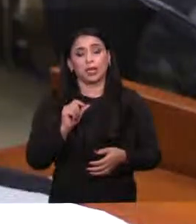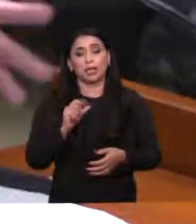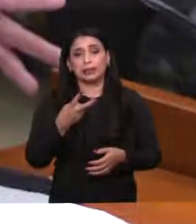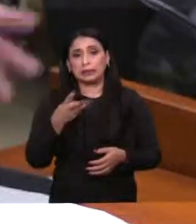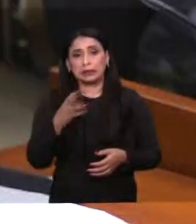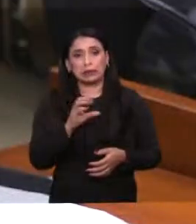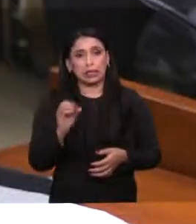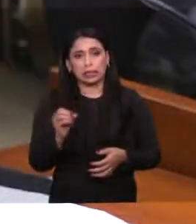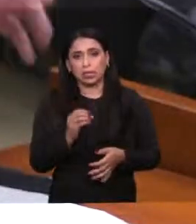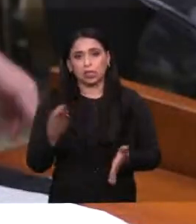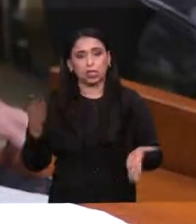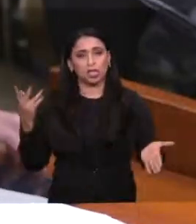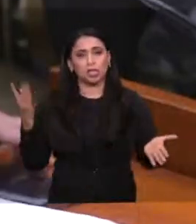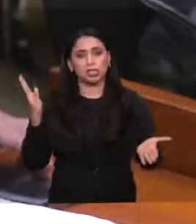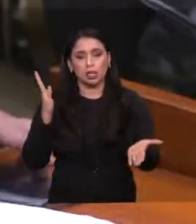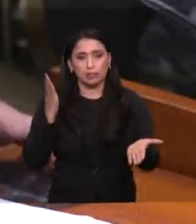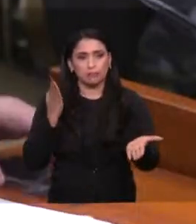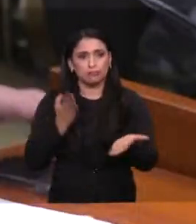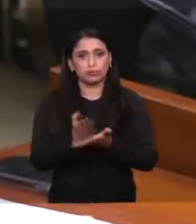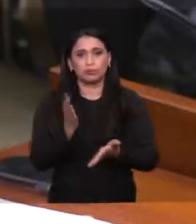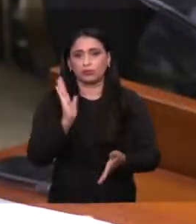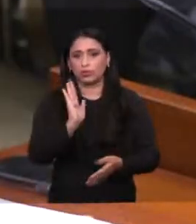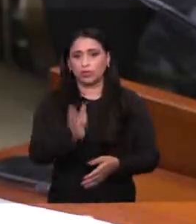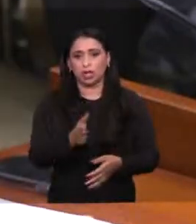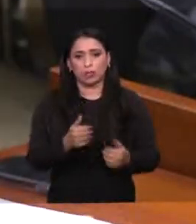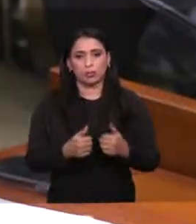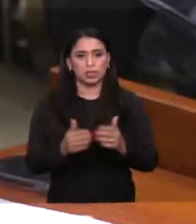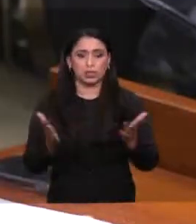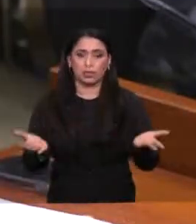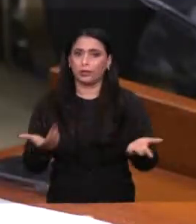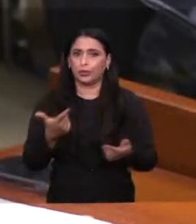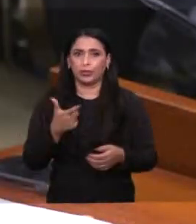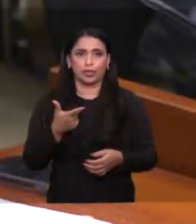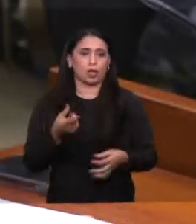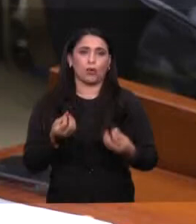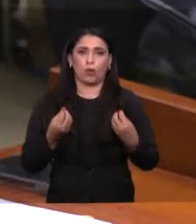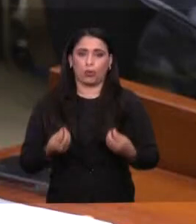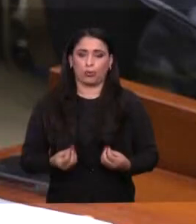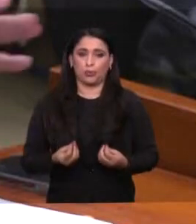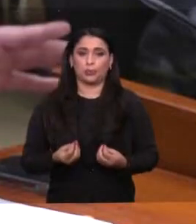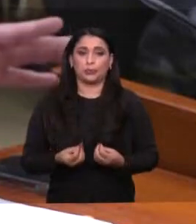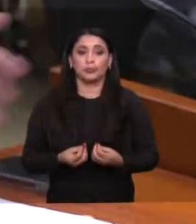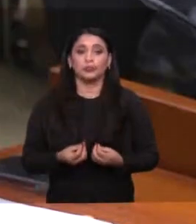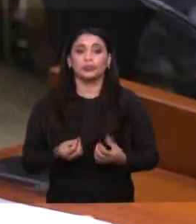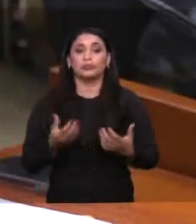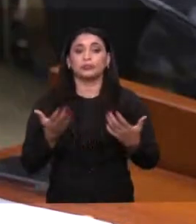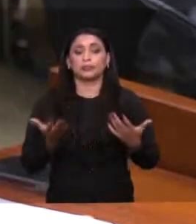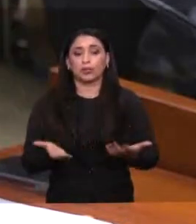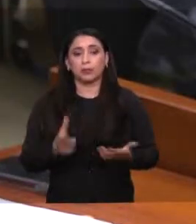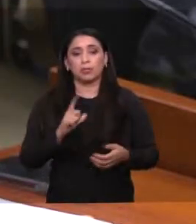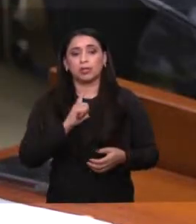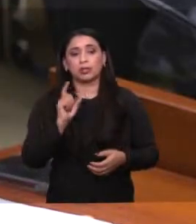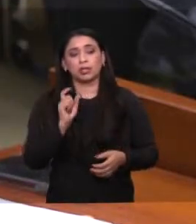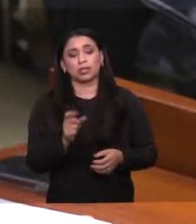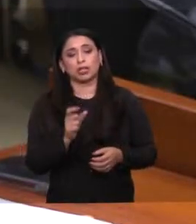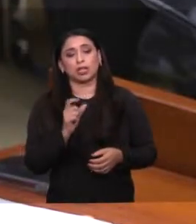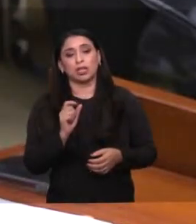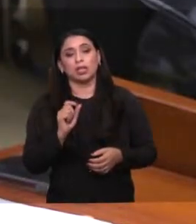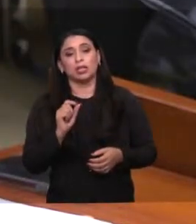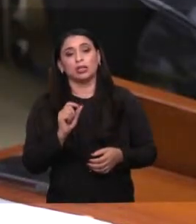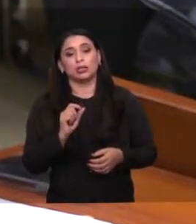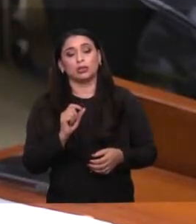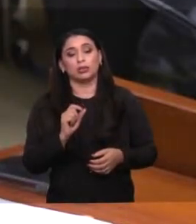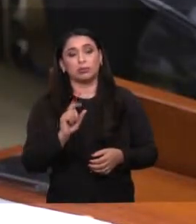dias, absolutamente de uma forma inexequível. Mas, diante dos colegas que vão me